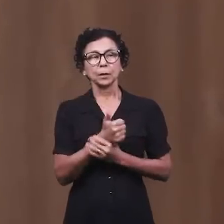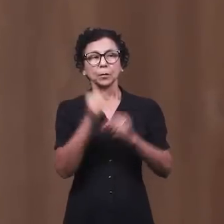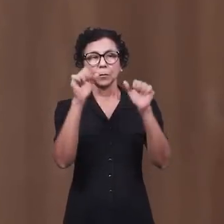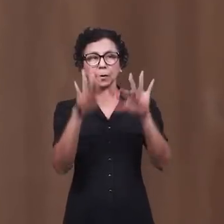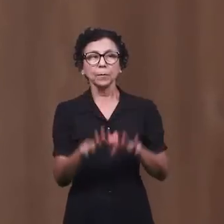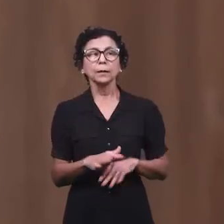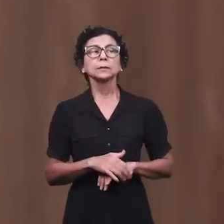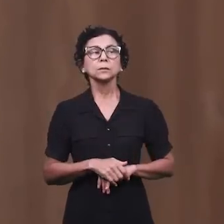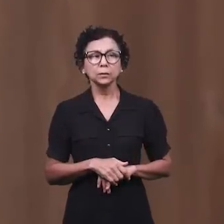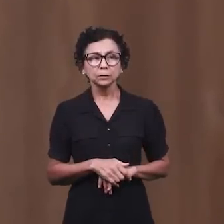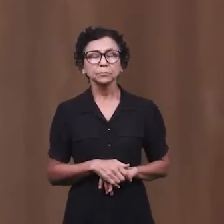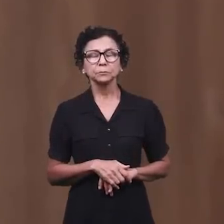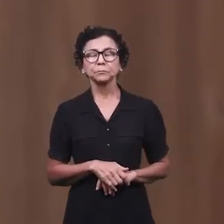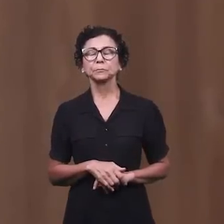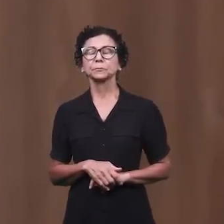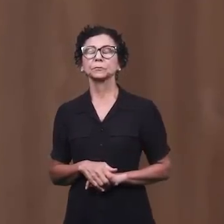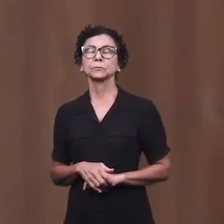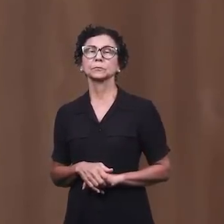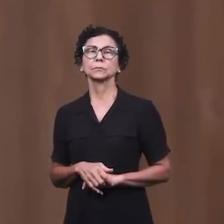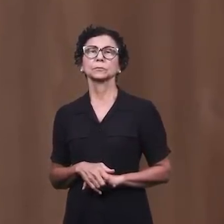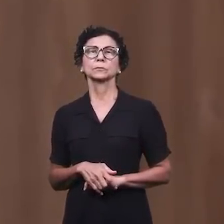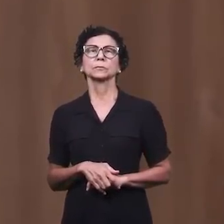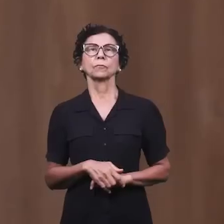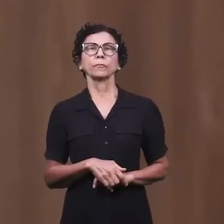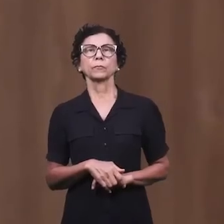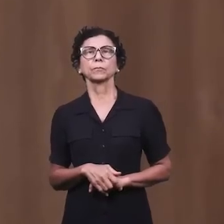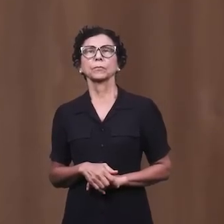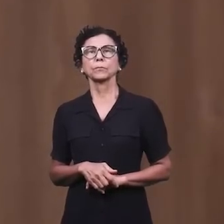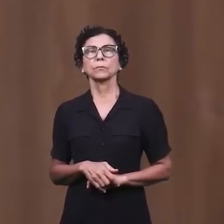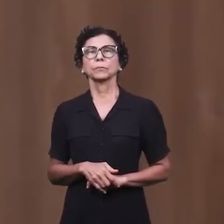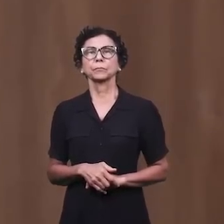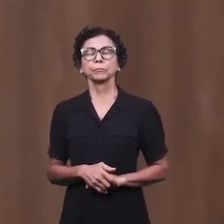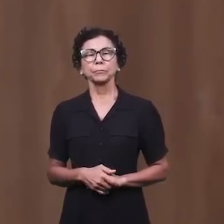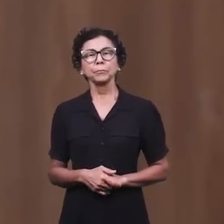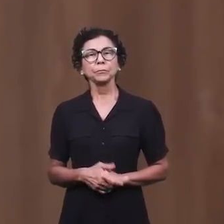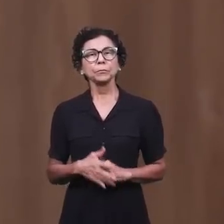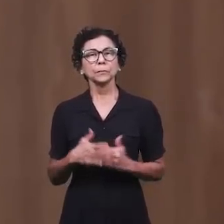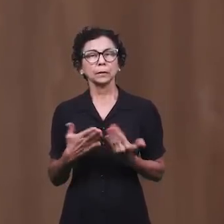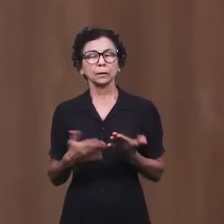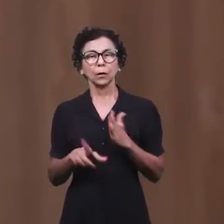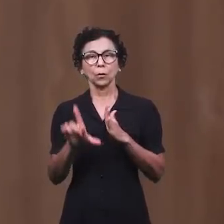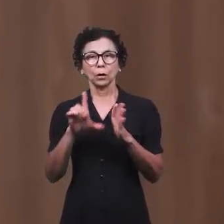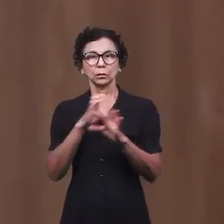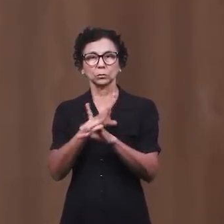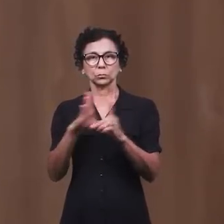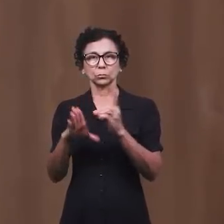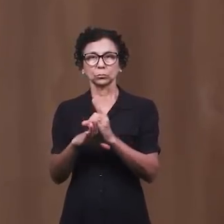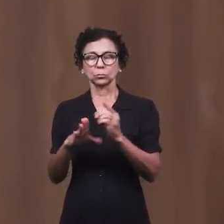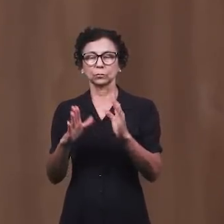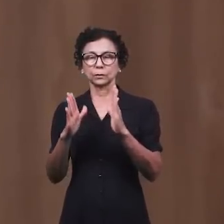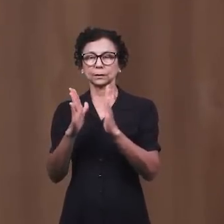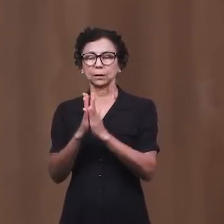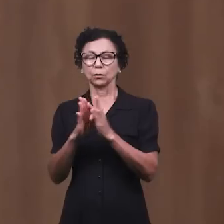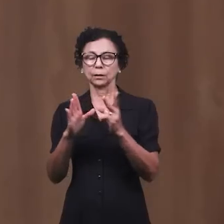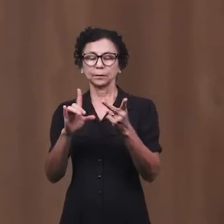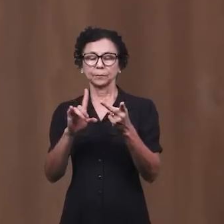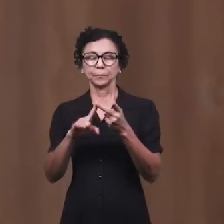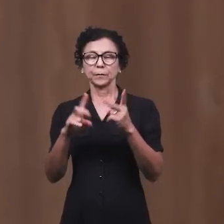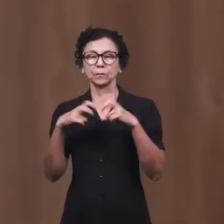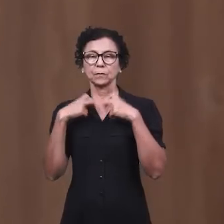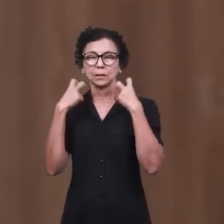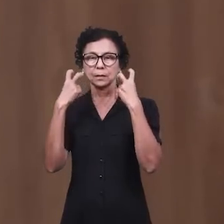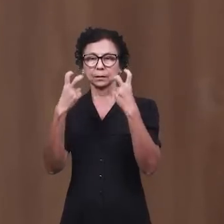uma participação no culto. Antes do culto você tem, porque você ora pelo culto, você clama pelos atos do